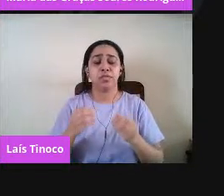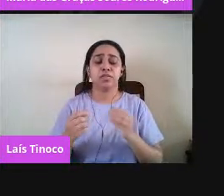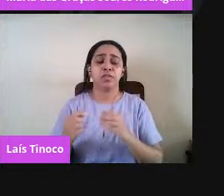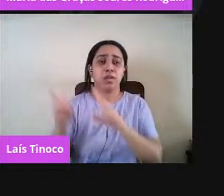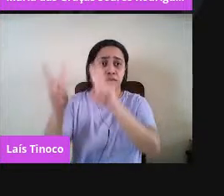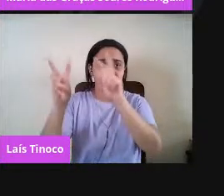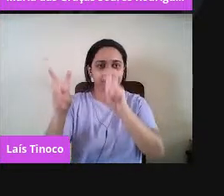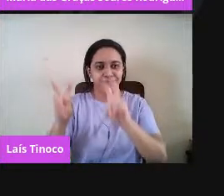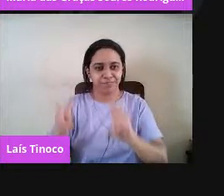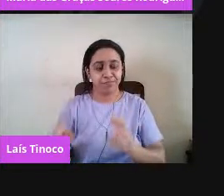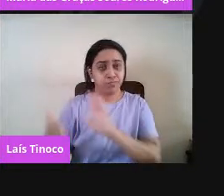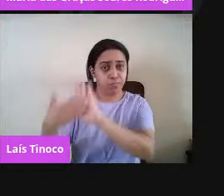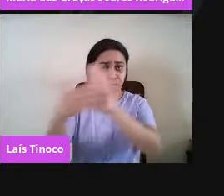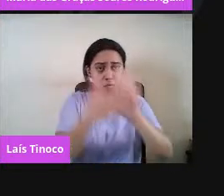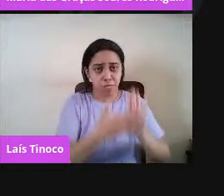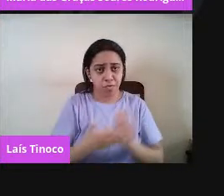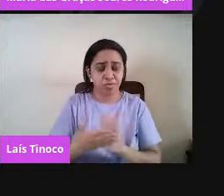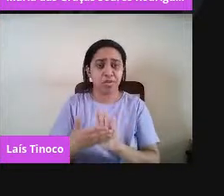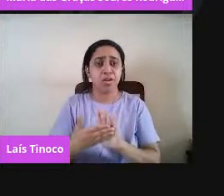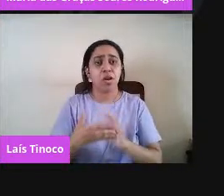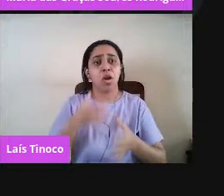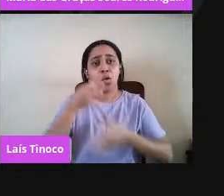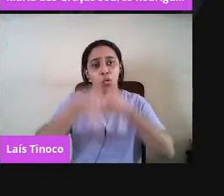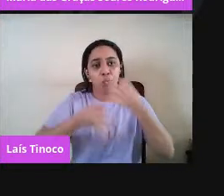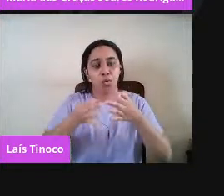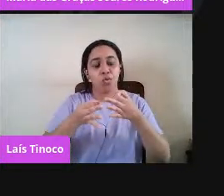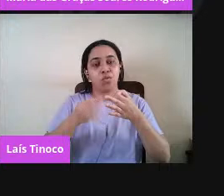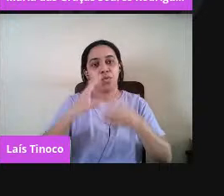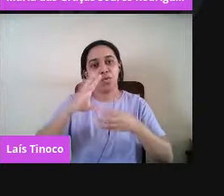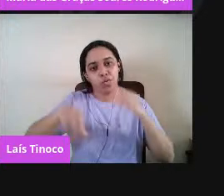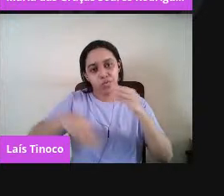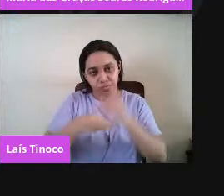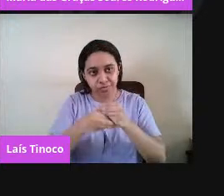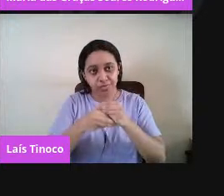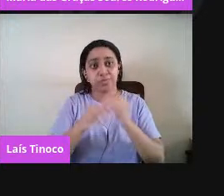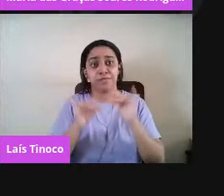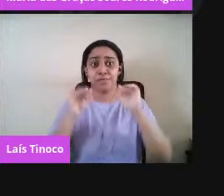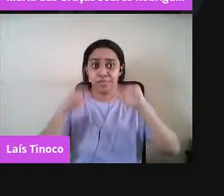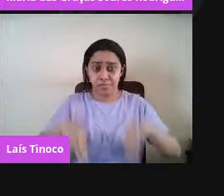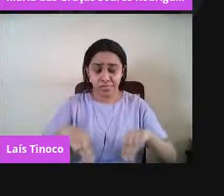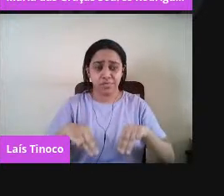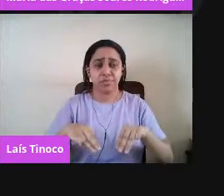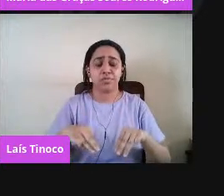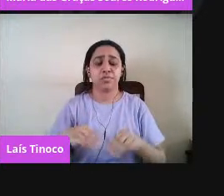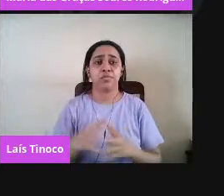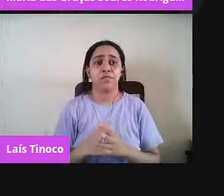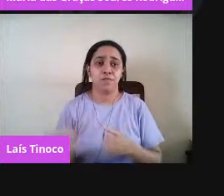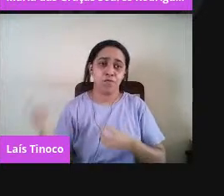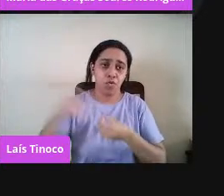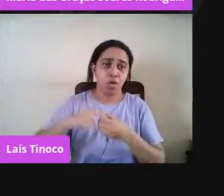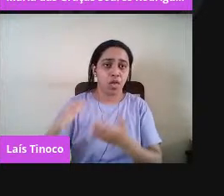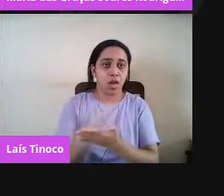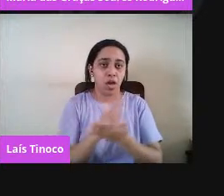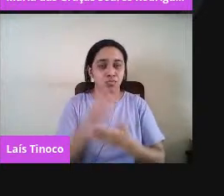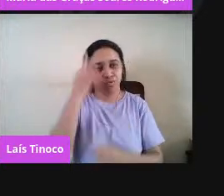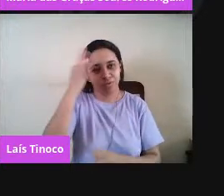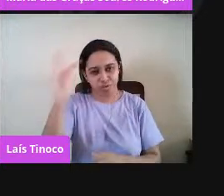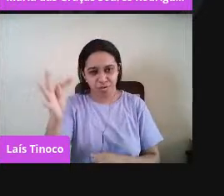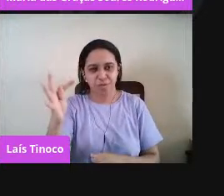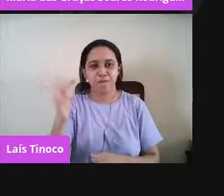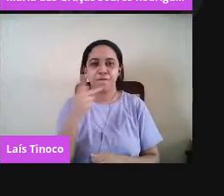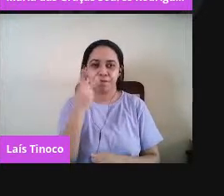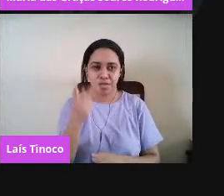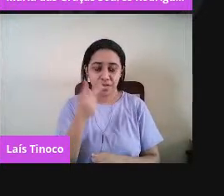e considerações teóricas que subsidiaram a análise e minha interpretação. Para tanto, retomo alguns autores citados